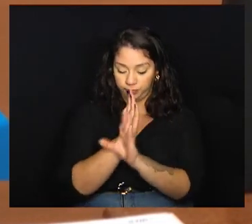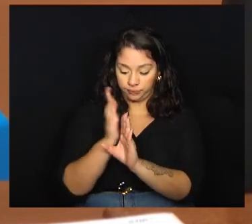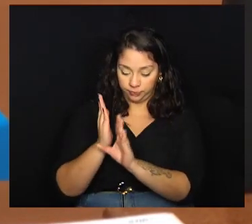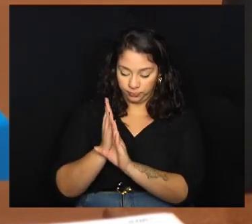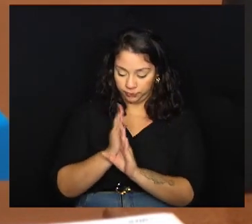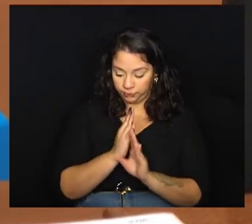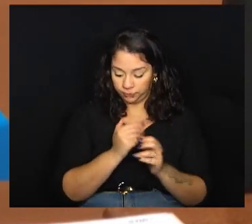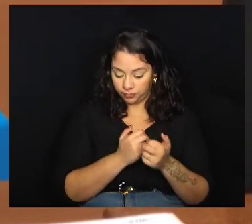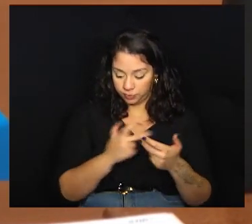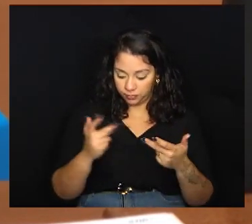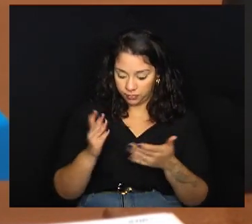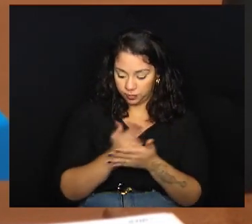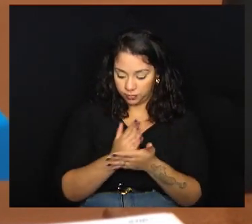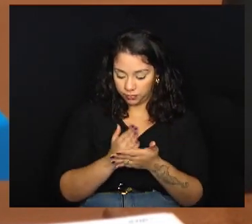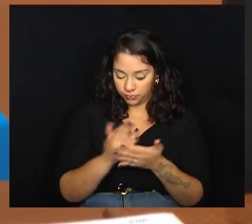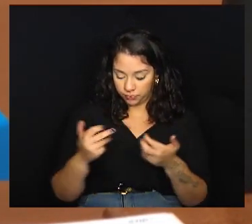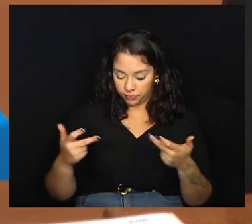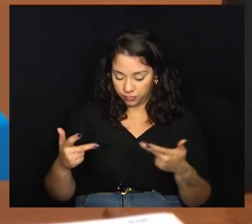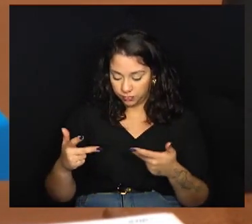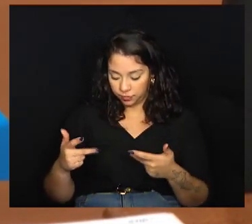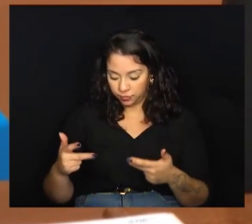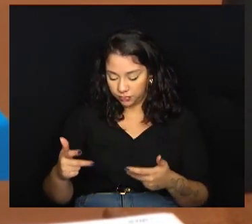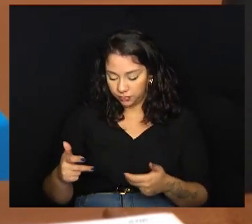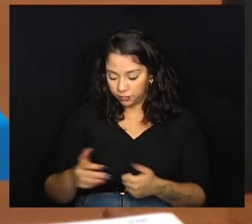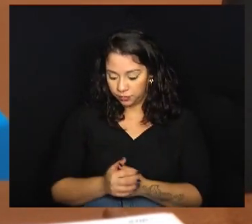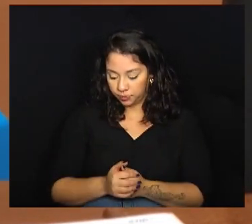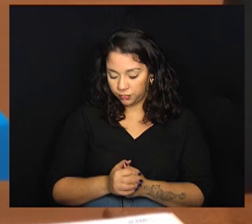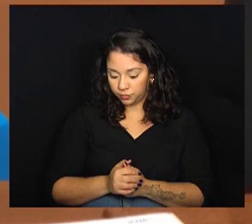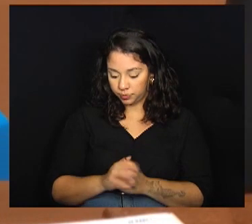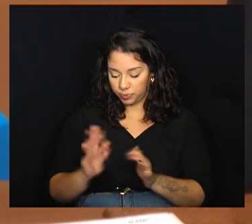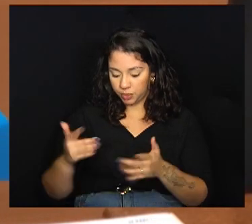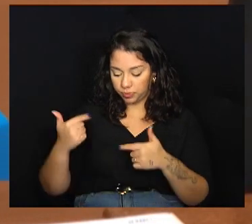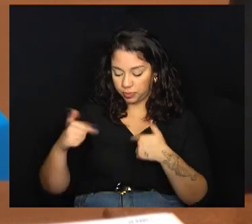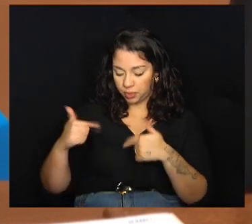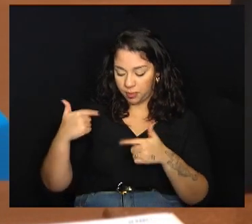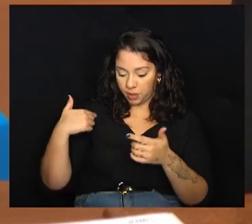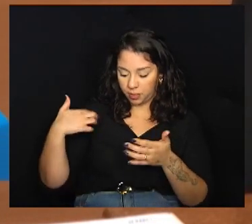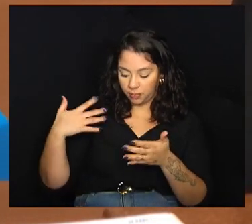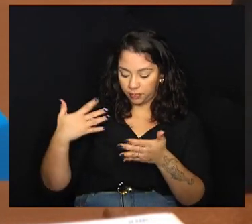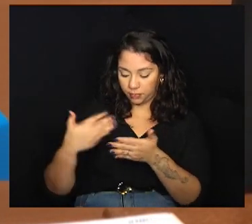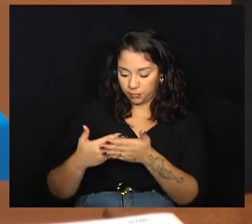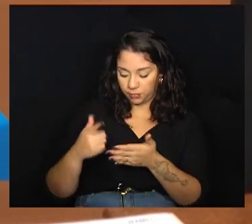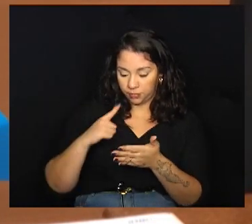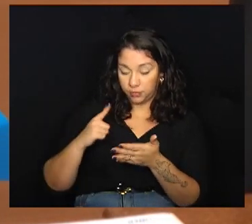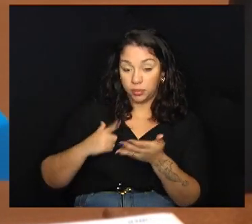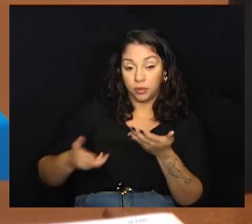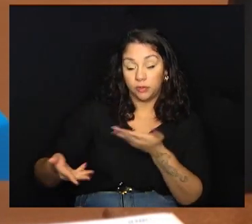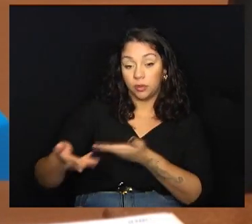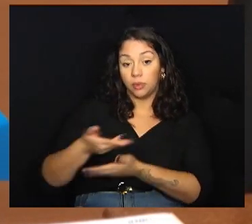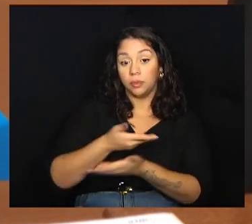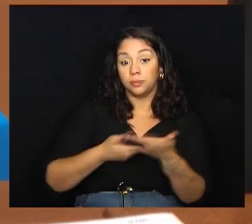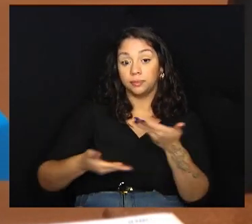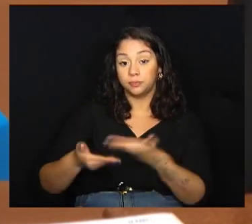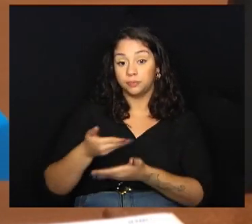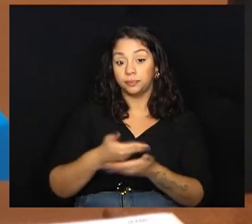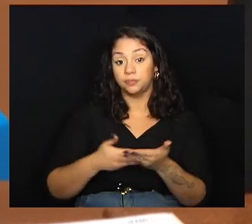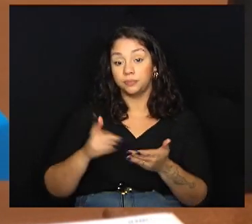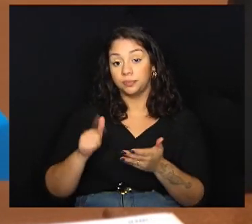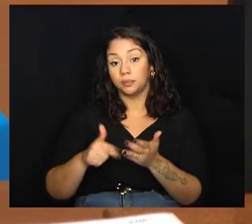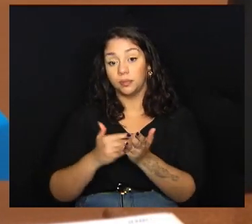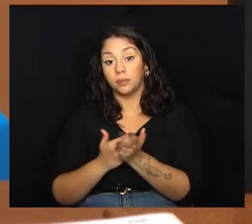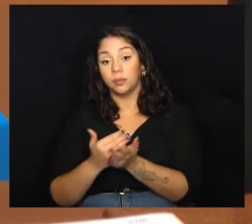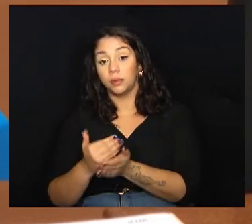algumas questões, né, ao longo do trabalho, que envolveu aqui algumas iniciativas